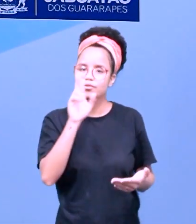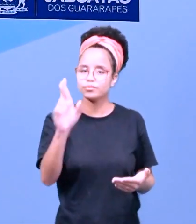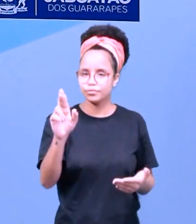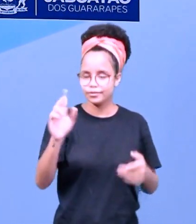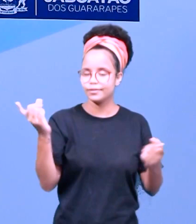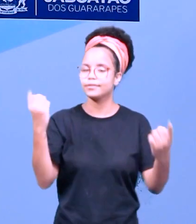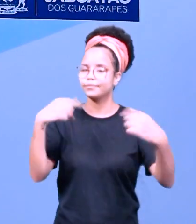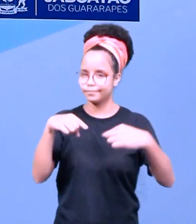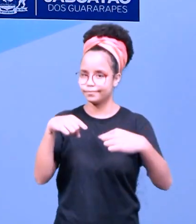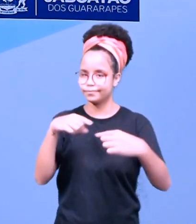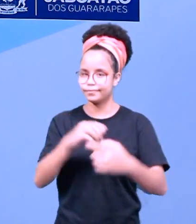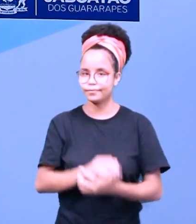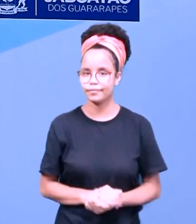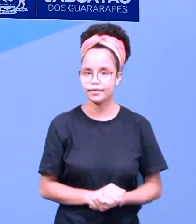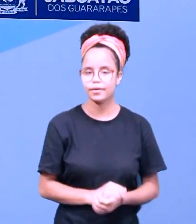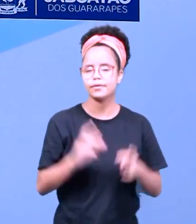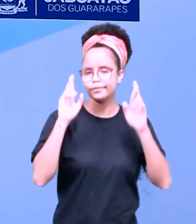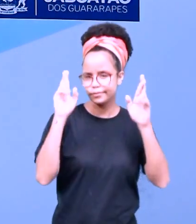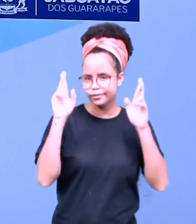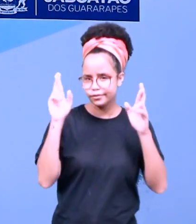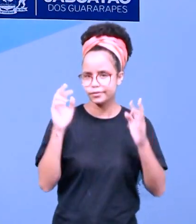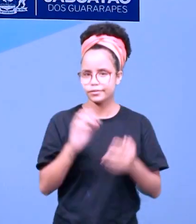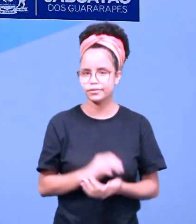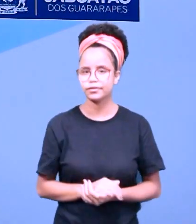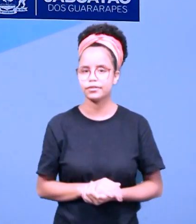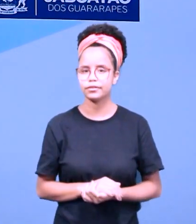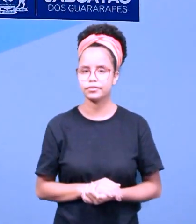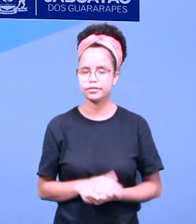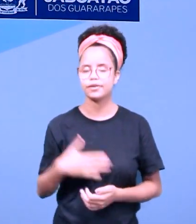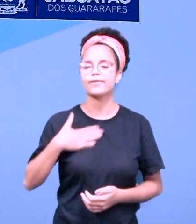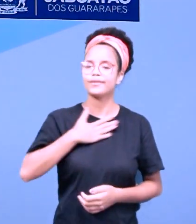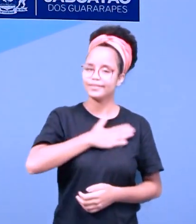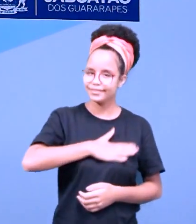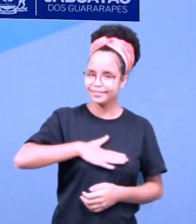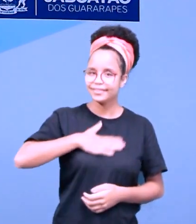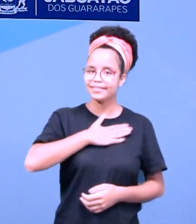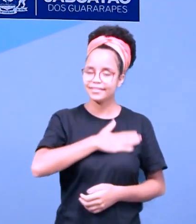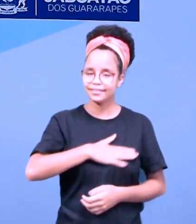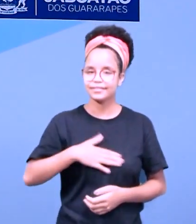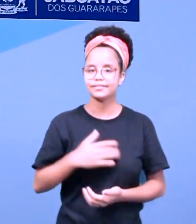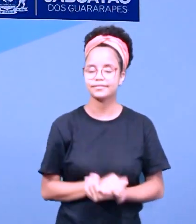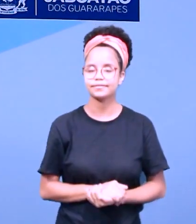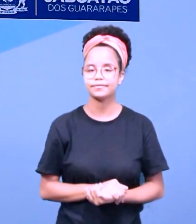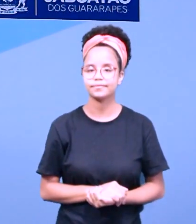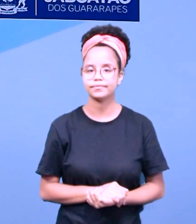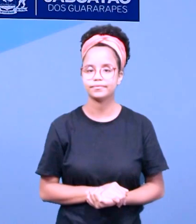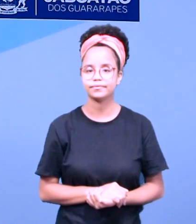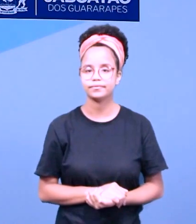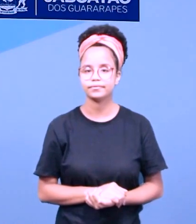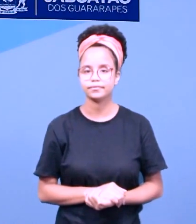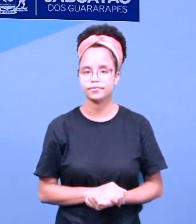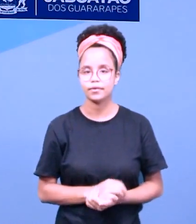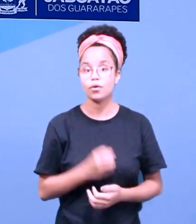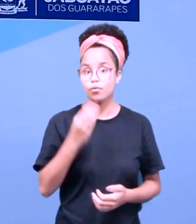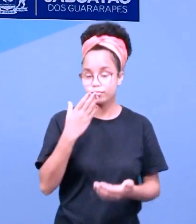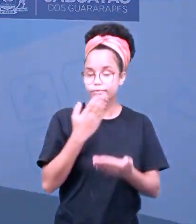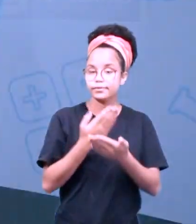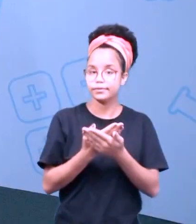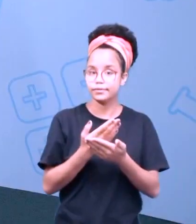nosso desafio. Espero que vocês tenham gostado. Desculpe.